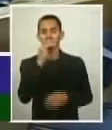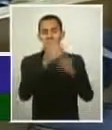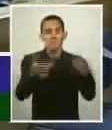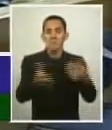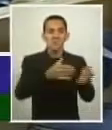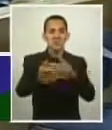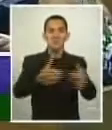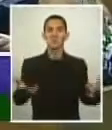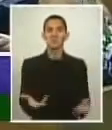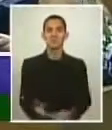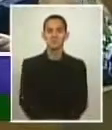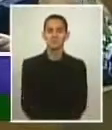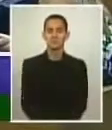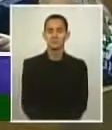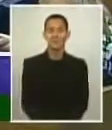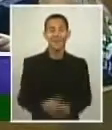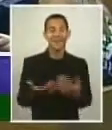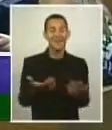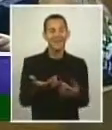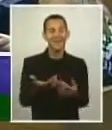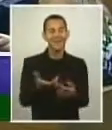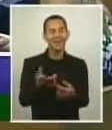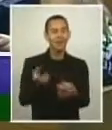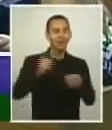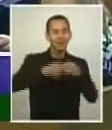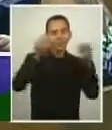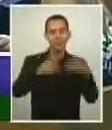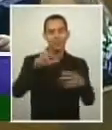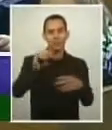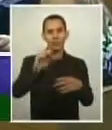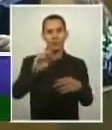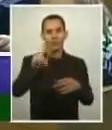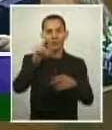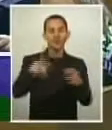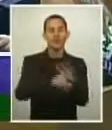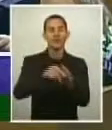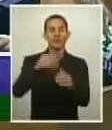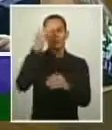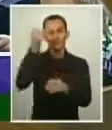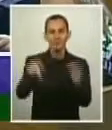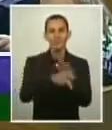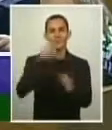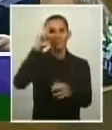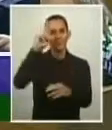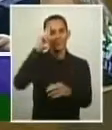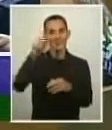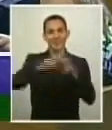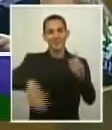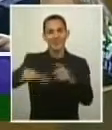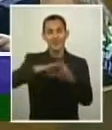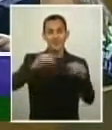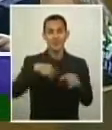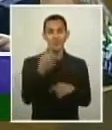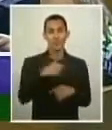coisa E aí eu tenho que voltar o loc O Ló que tem uma teoria da propriedade ele diz